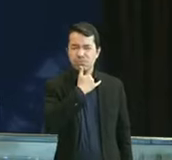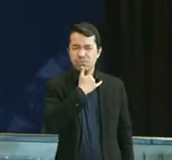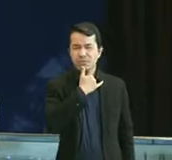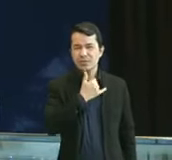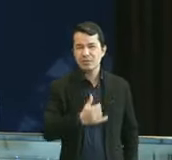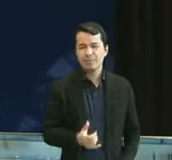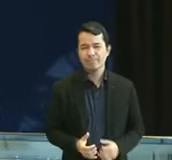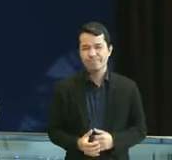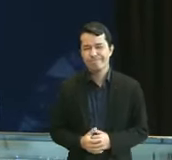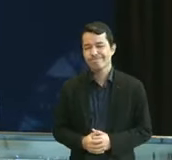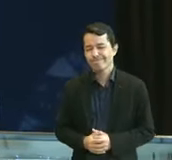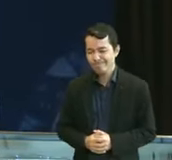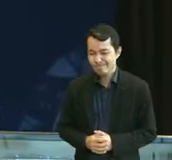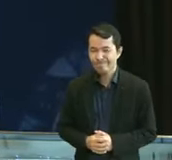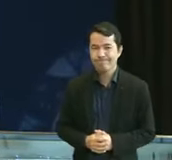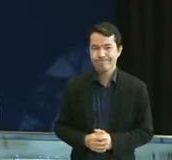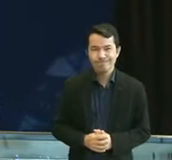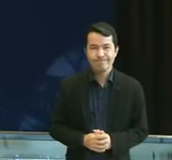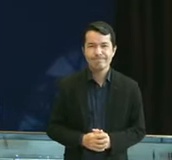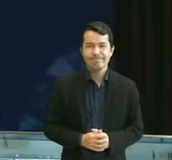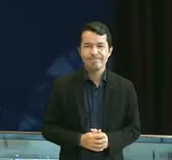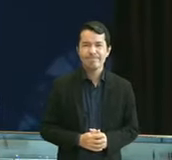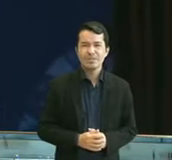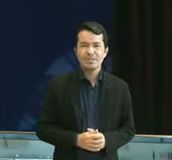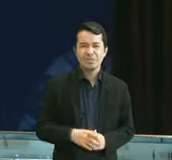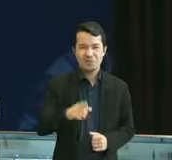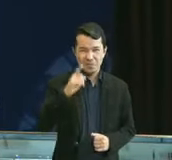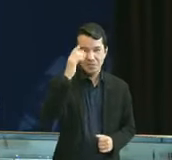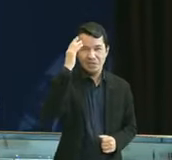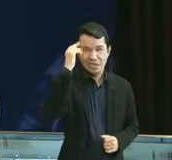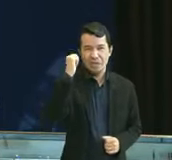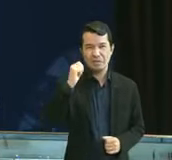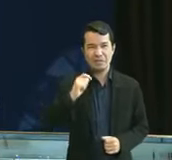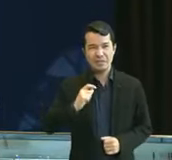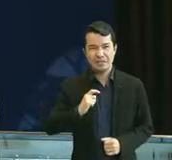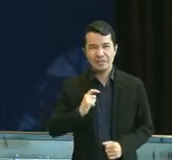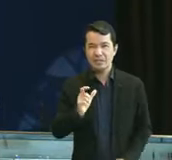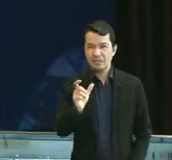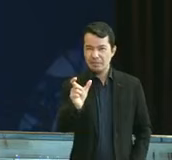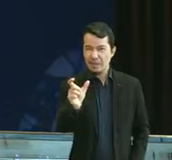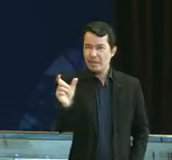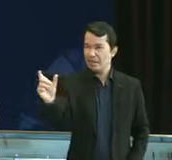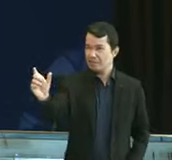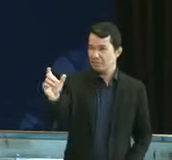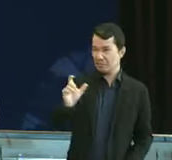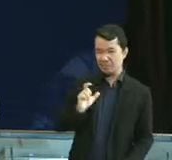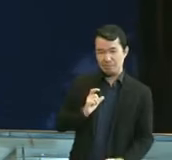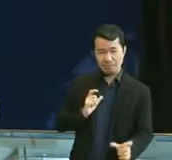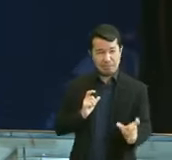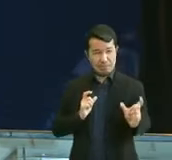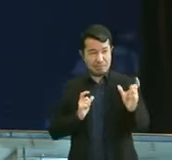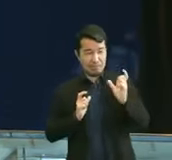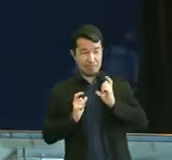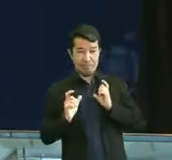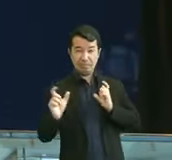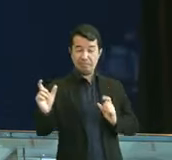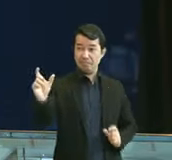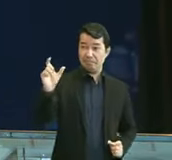Sabe quando você recebe palavras que te machucam, que te fazem mal?